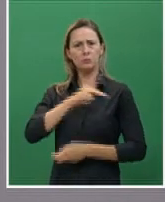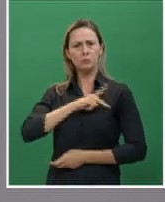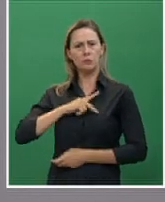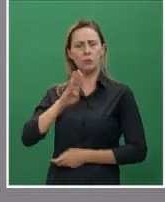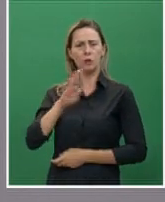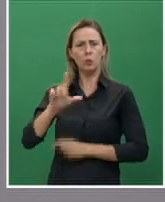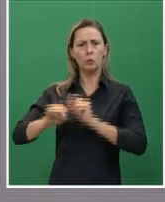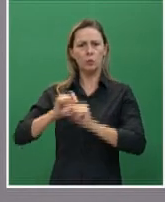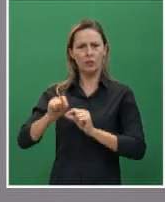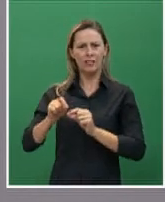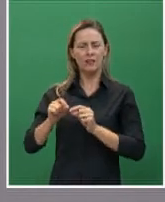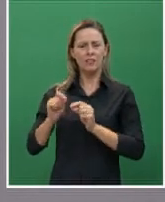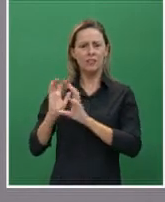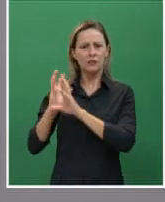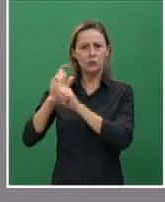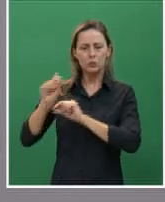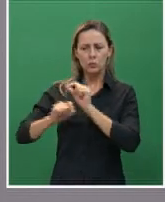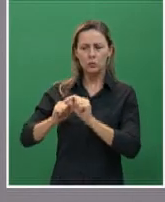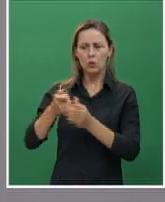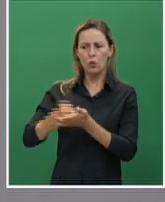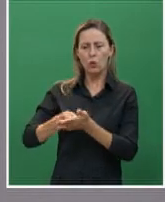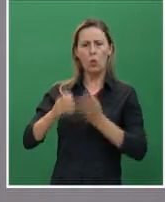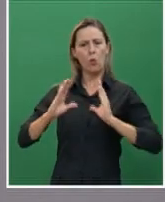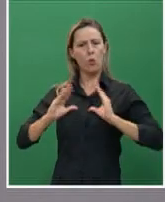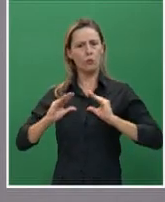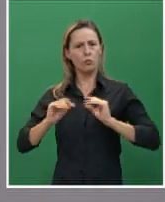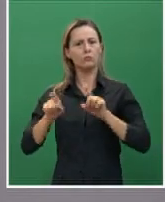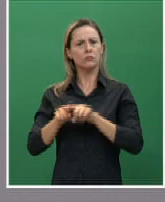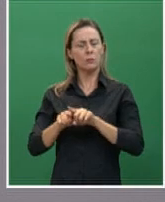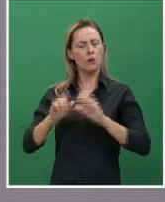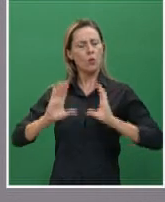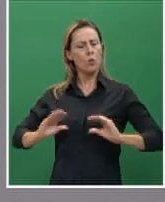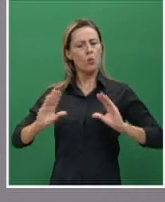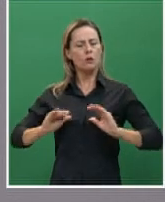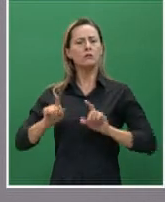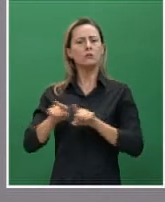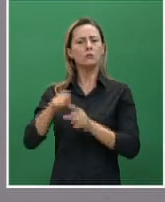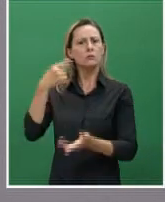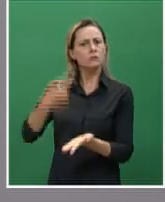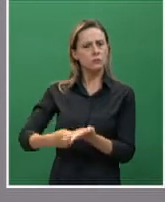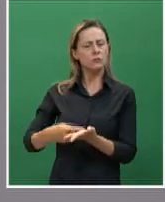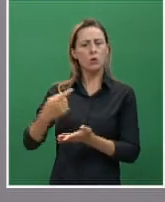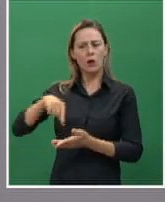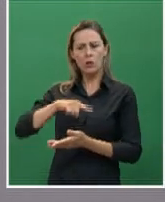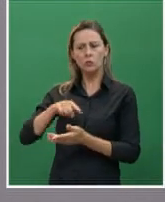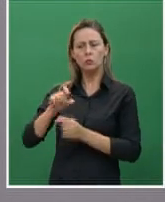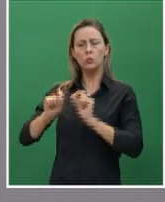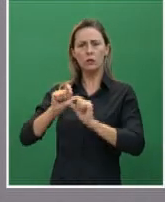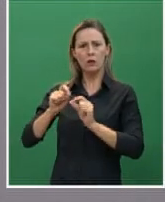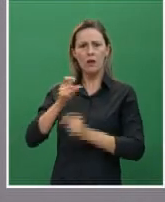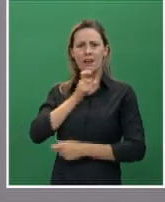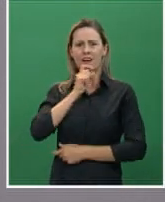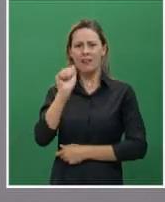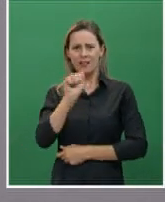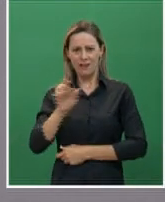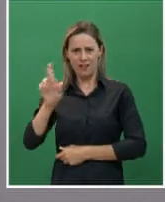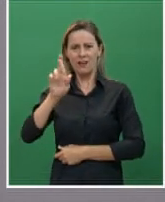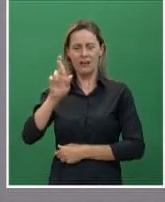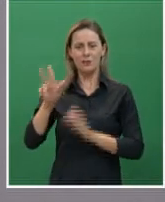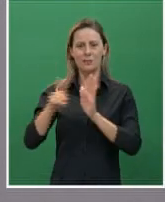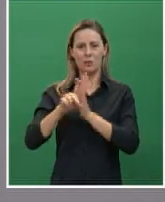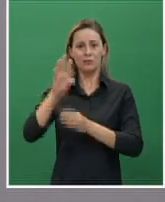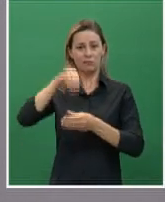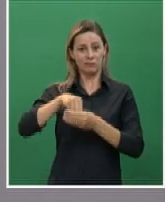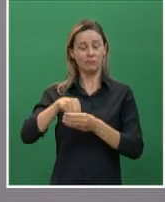e revisão completa do modelo exige conforto por isso que eu quero Assumir o compromisso aqui com você nós vamos instalar os ar condicionados dentro dos ônibus